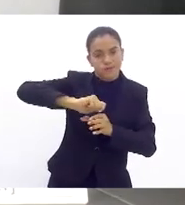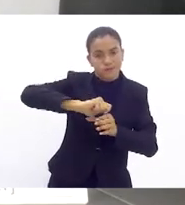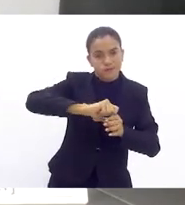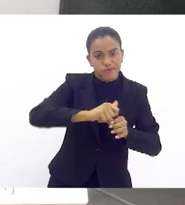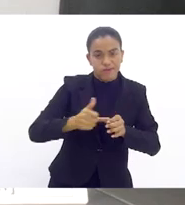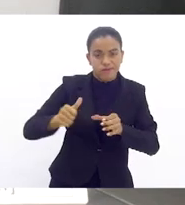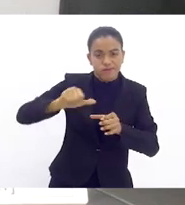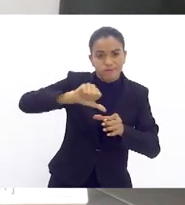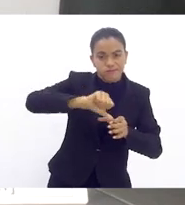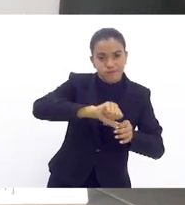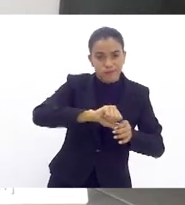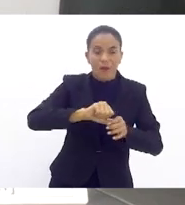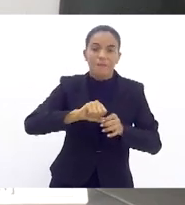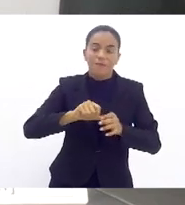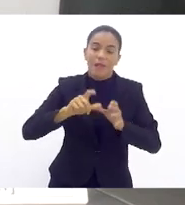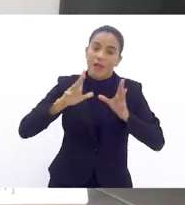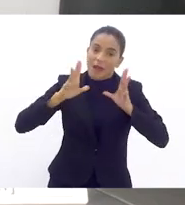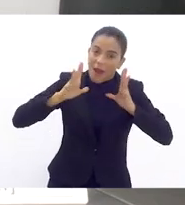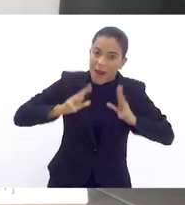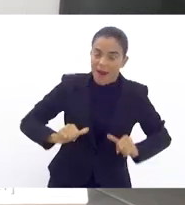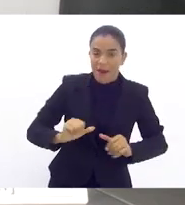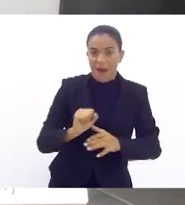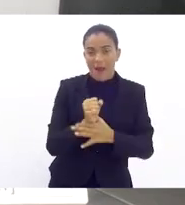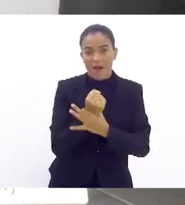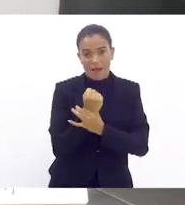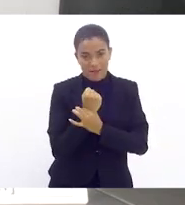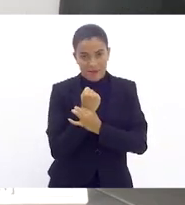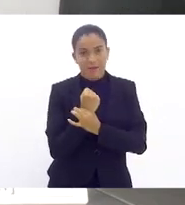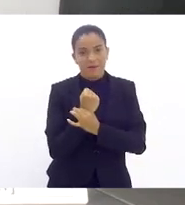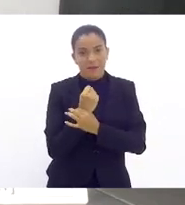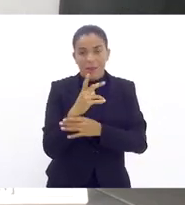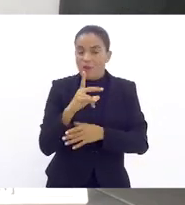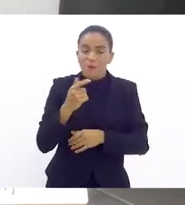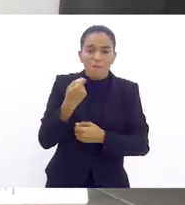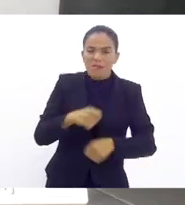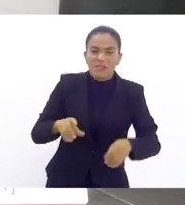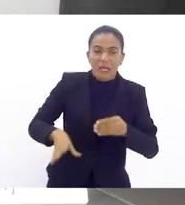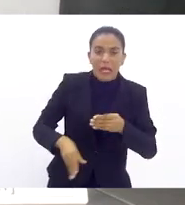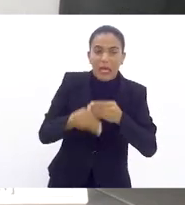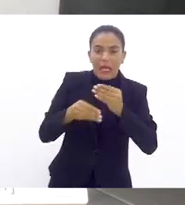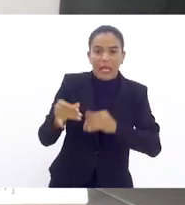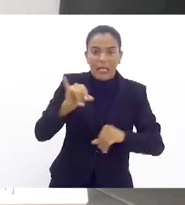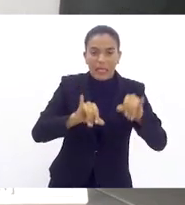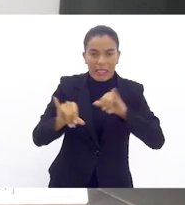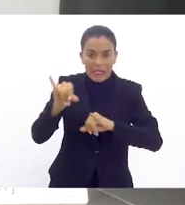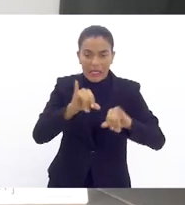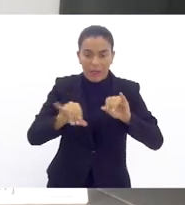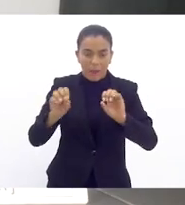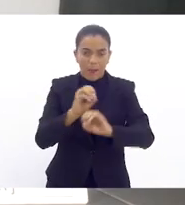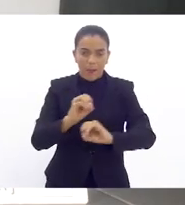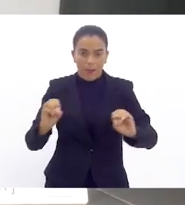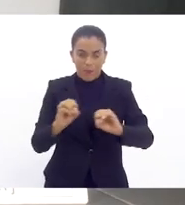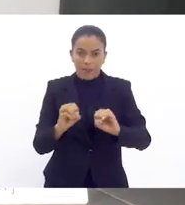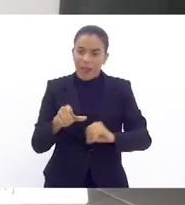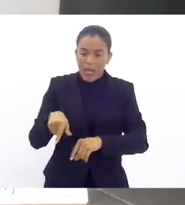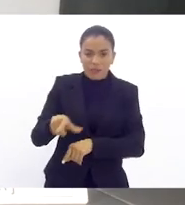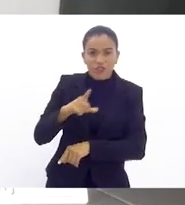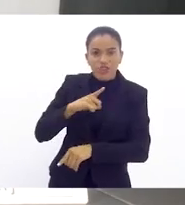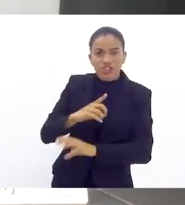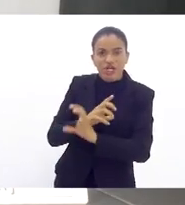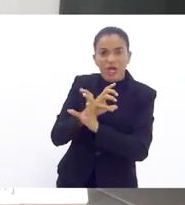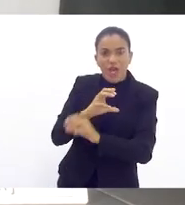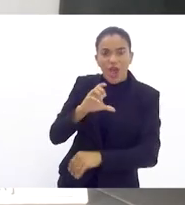garantem fisicamente o engarrafamento, sem nenhuma adição de produto químico nenhum. Então, essa tinha cloro, mas